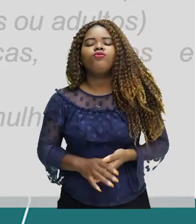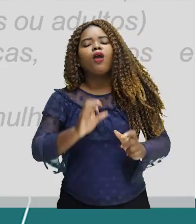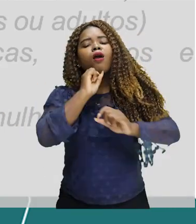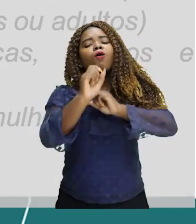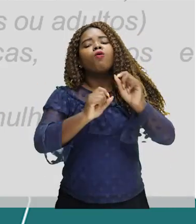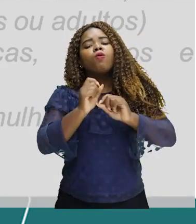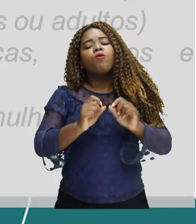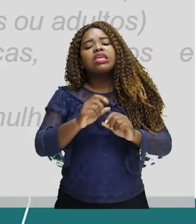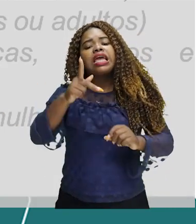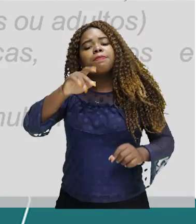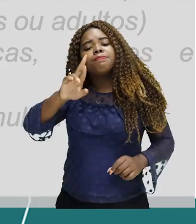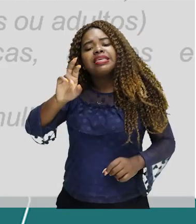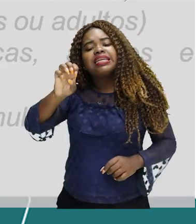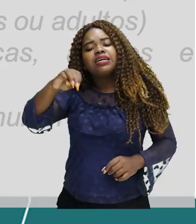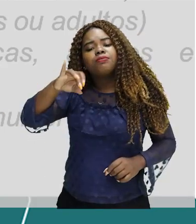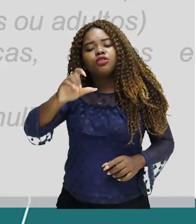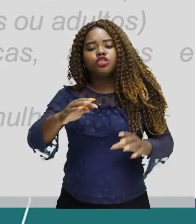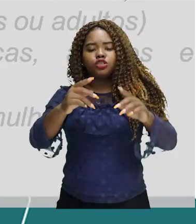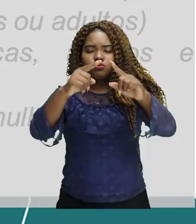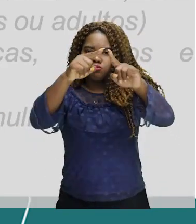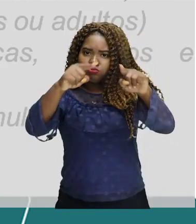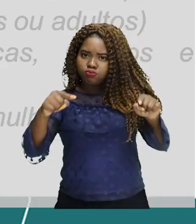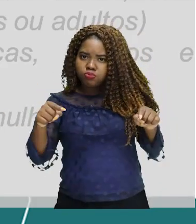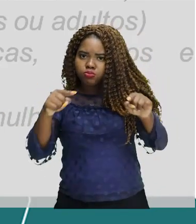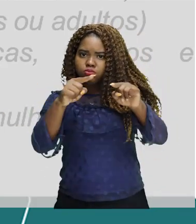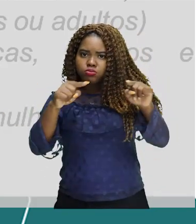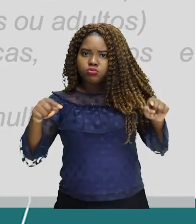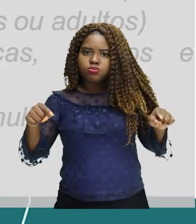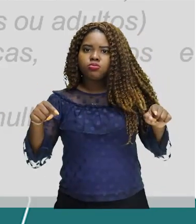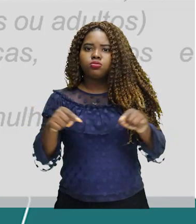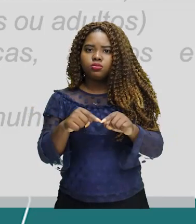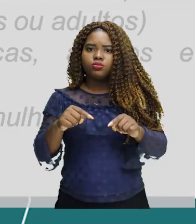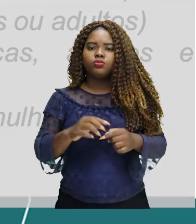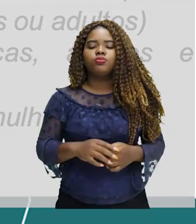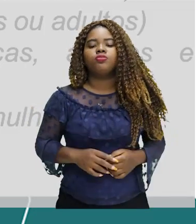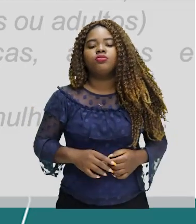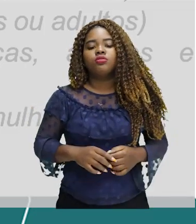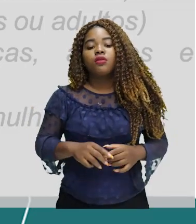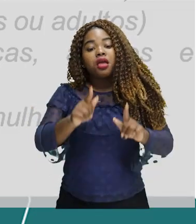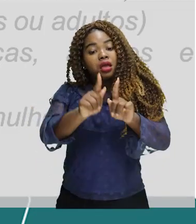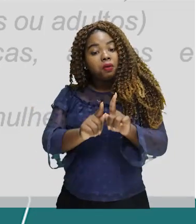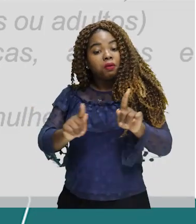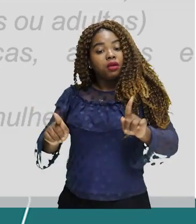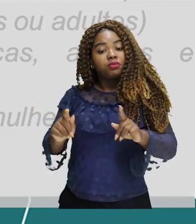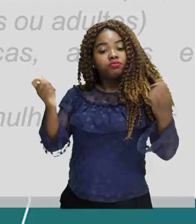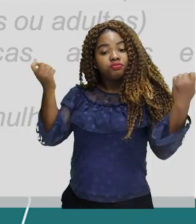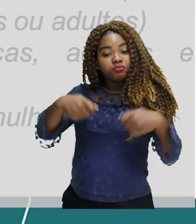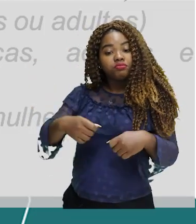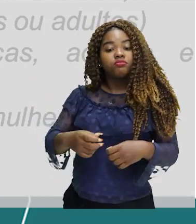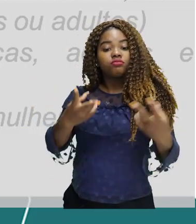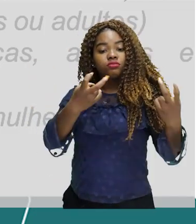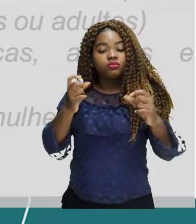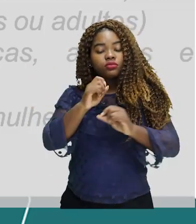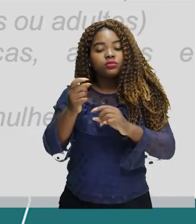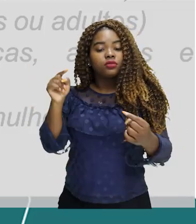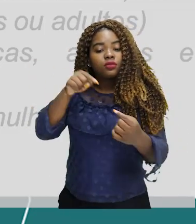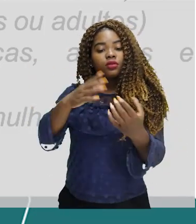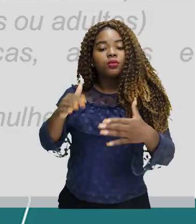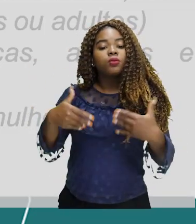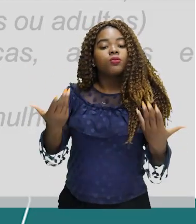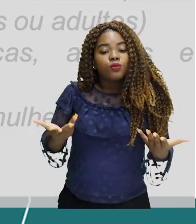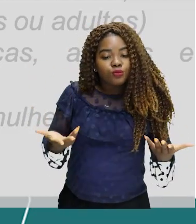é essa pirâmide etária que tu me citaste? É um gráfico, tá, como vocês podem ver, que tem o objetivo